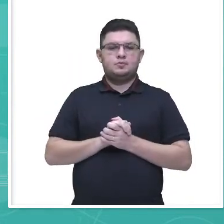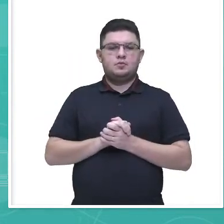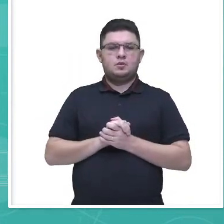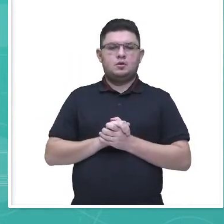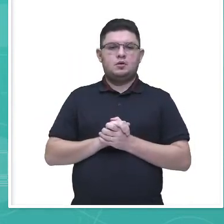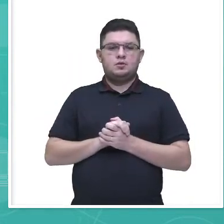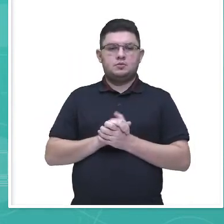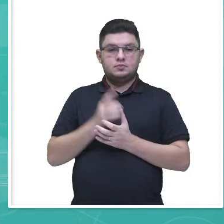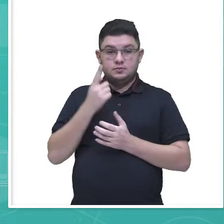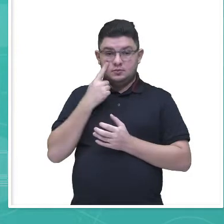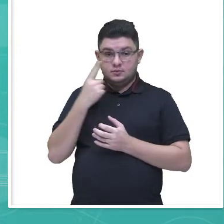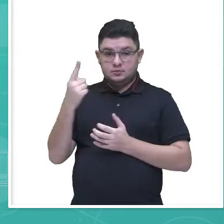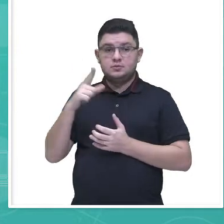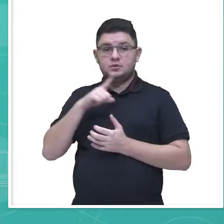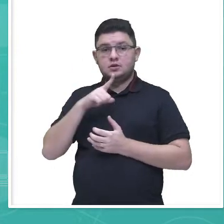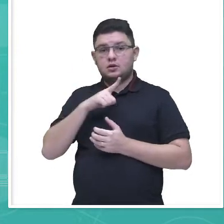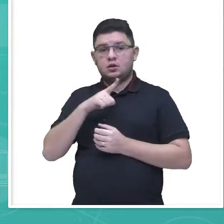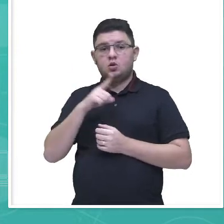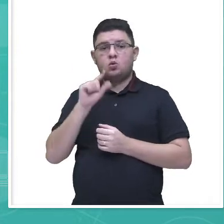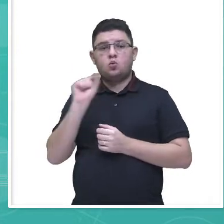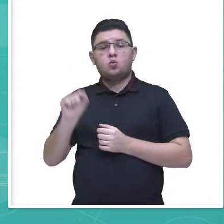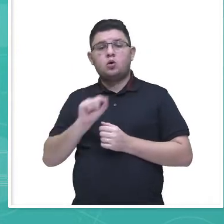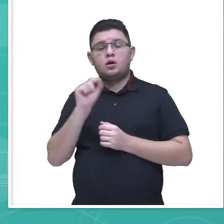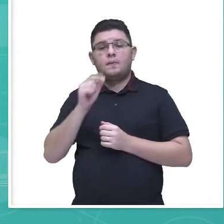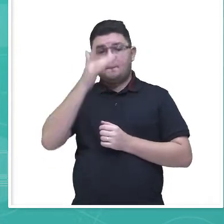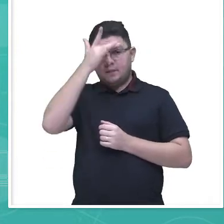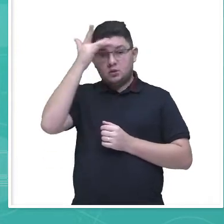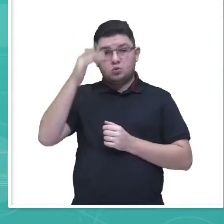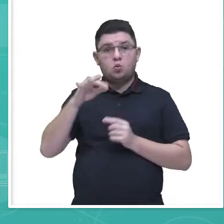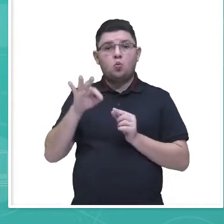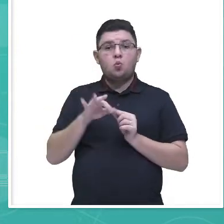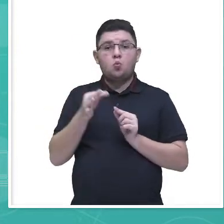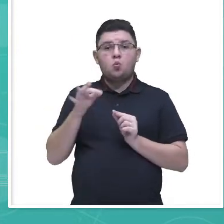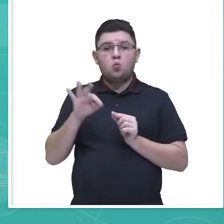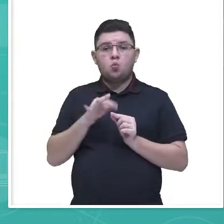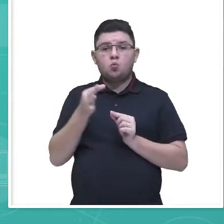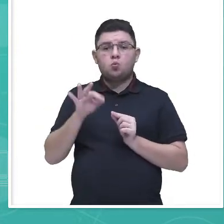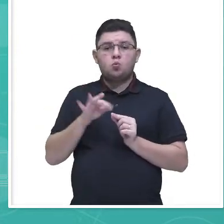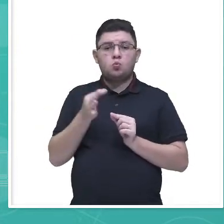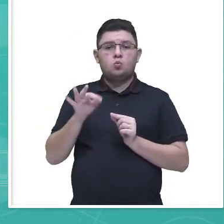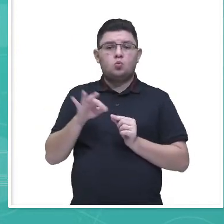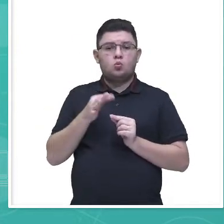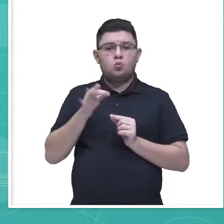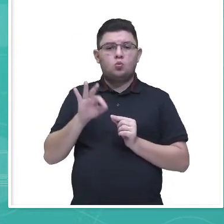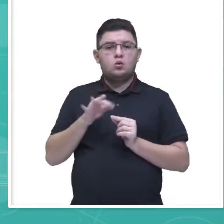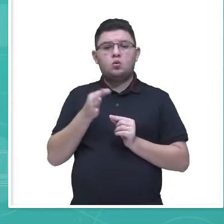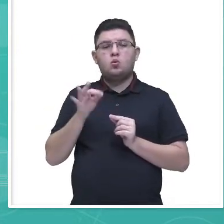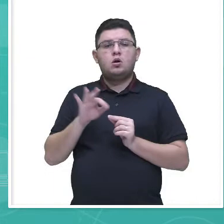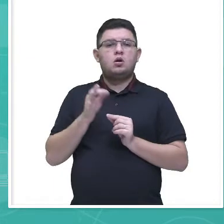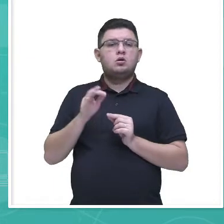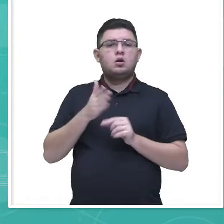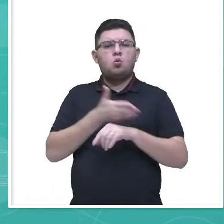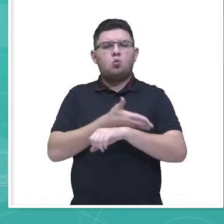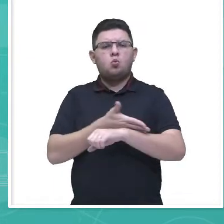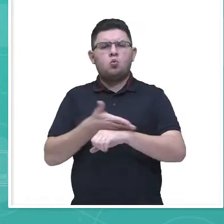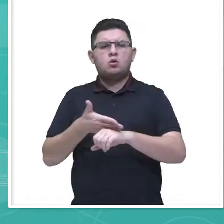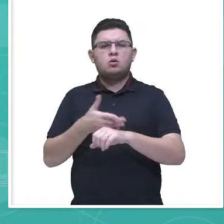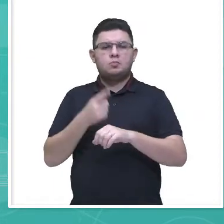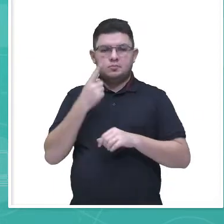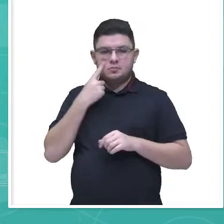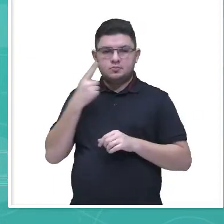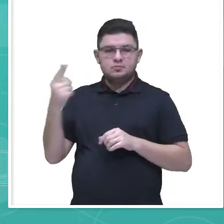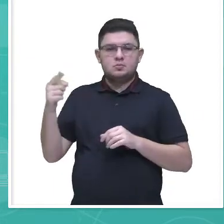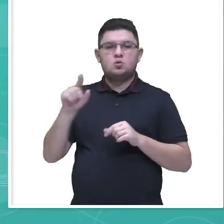aqui, no caso das pessoas que costuram, que tem alguém na família que costura, já está familiarizado com essa imagem aqui, com